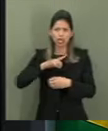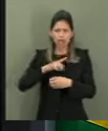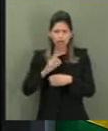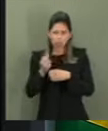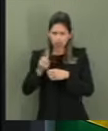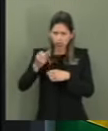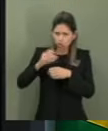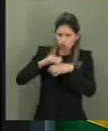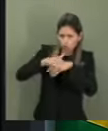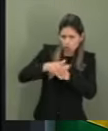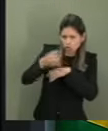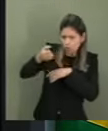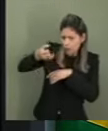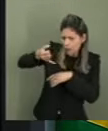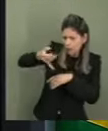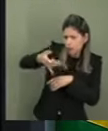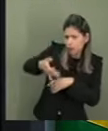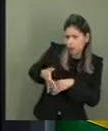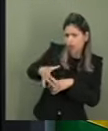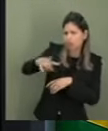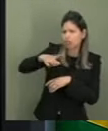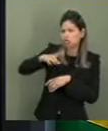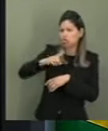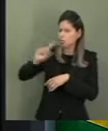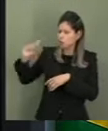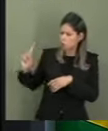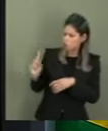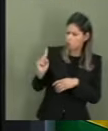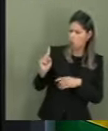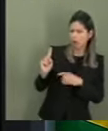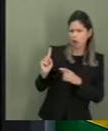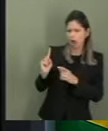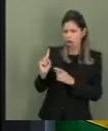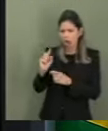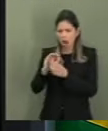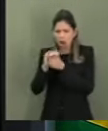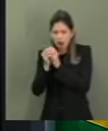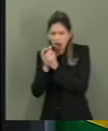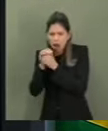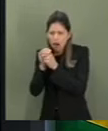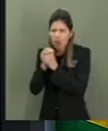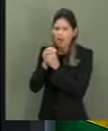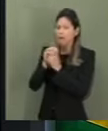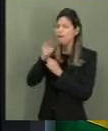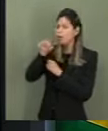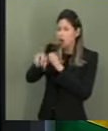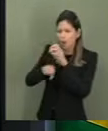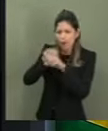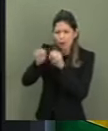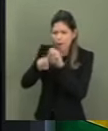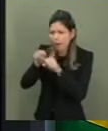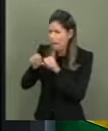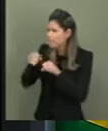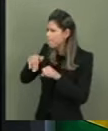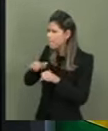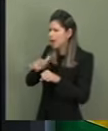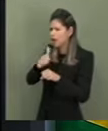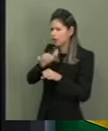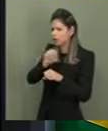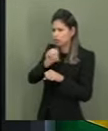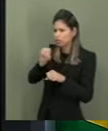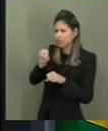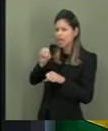noite e firmado um acordo entre Canabara e os imperiais. Mais de 100 negros foram